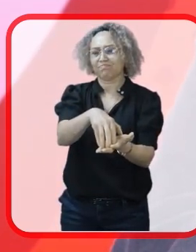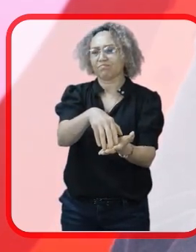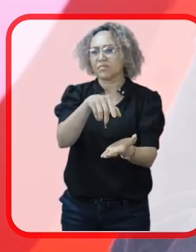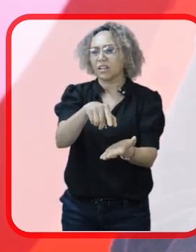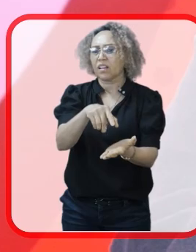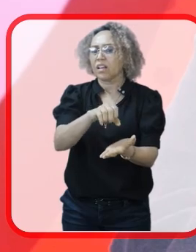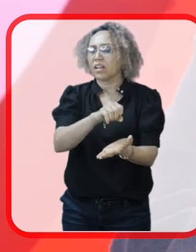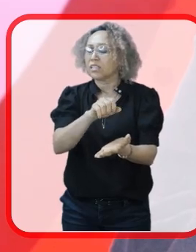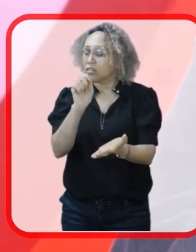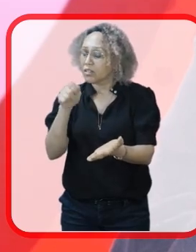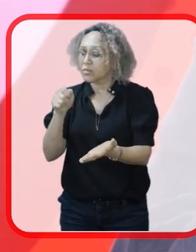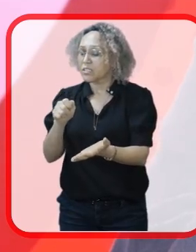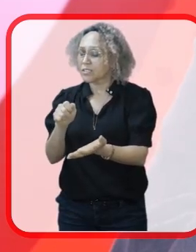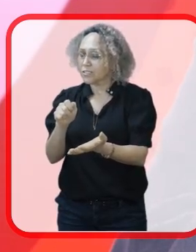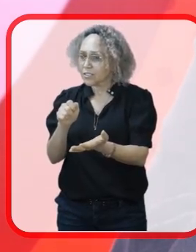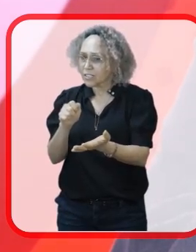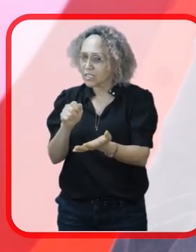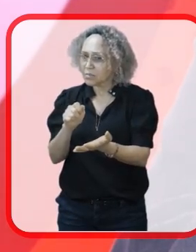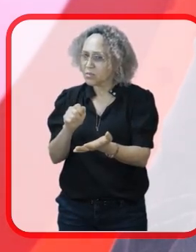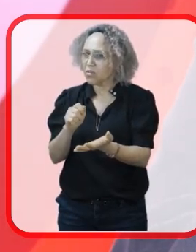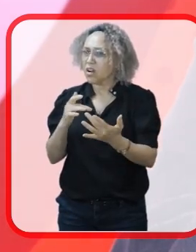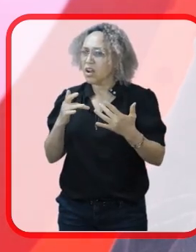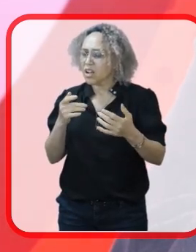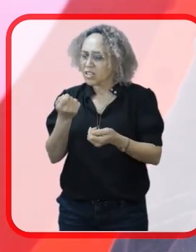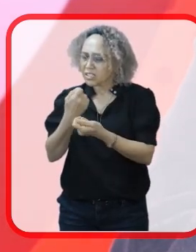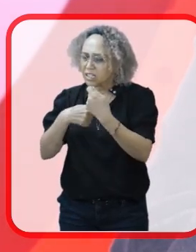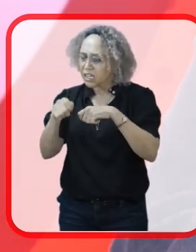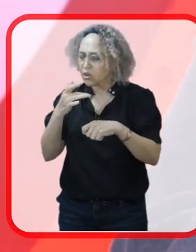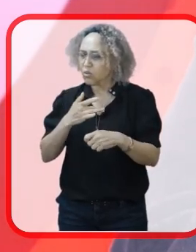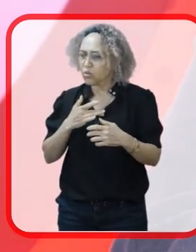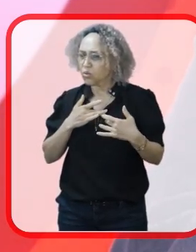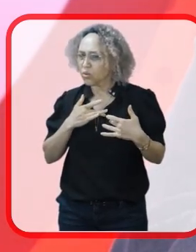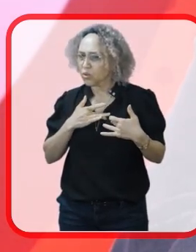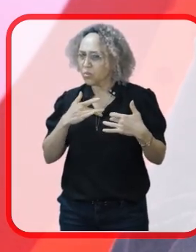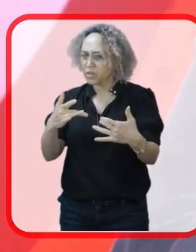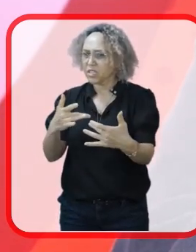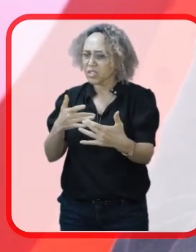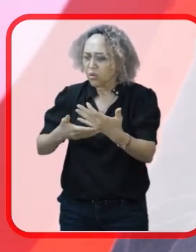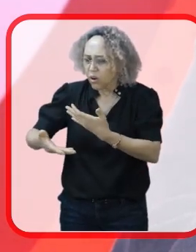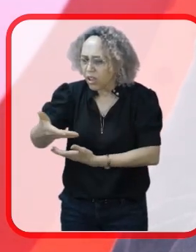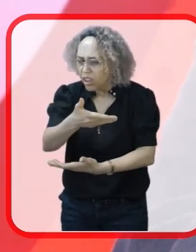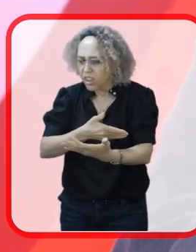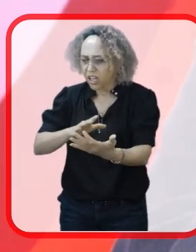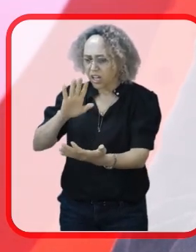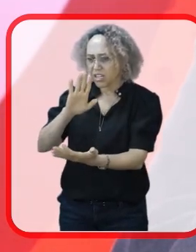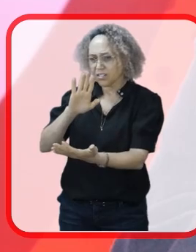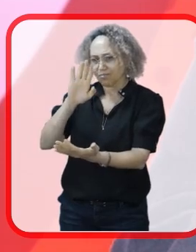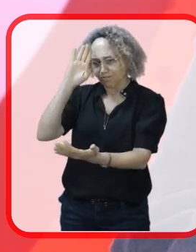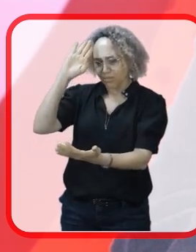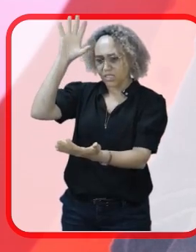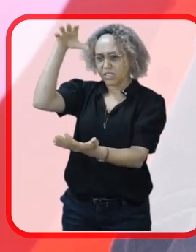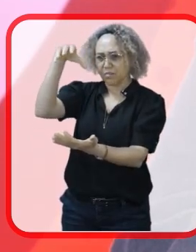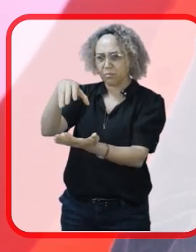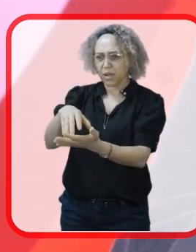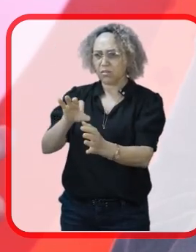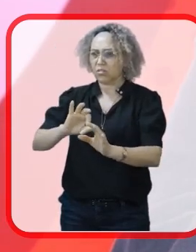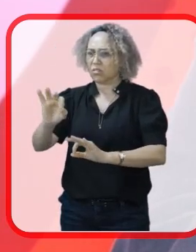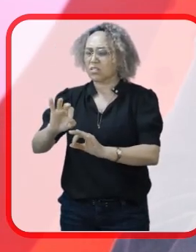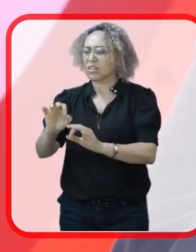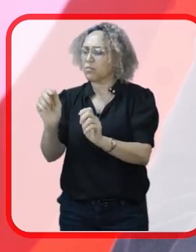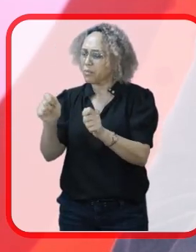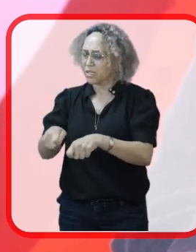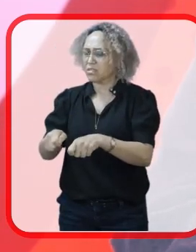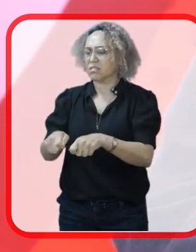economia solidária como eixo central de organização. Porque boa parte dessas trabalhadoras e trabalhadores, eu já disse aqui, o movimento sindical